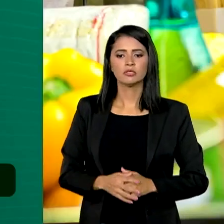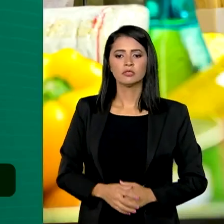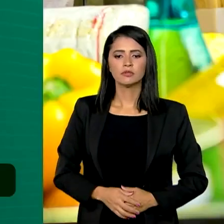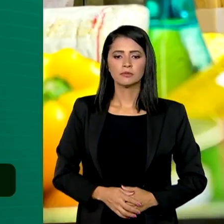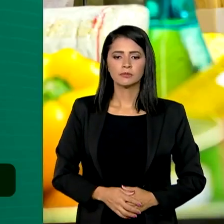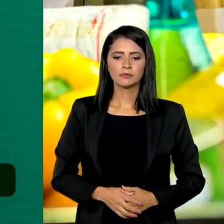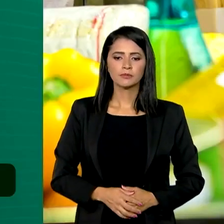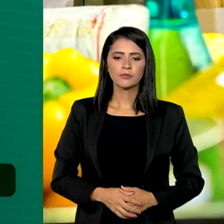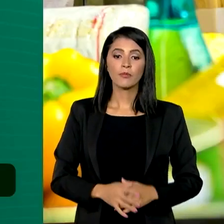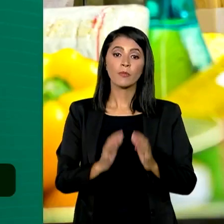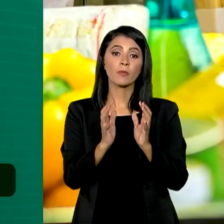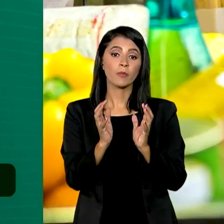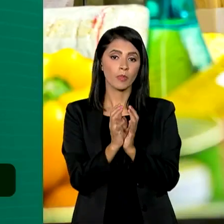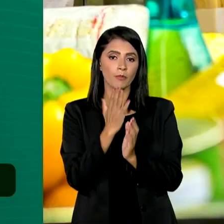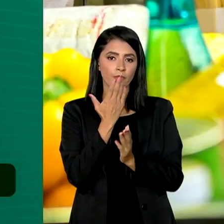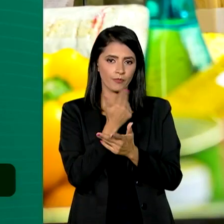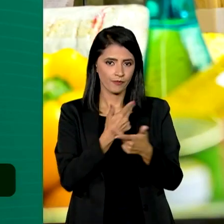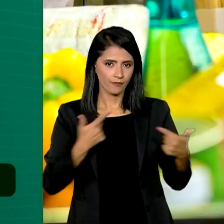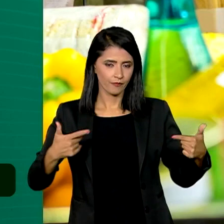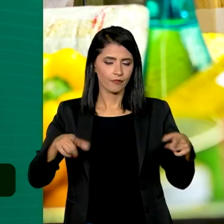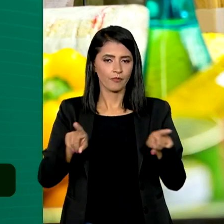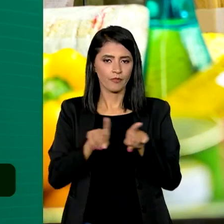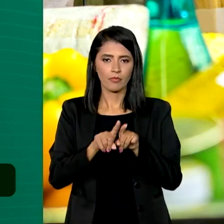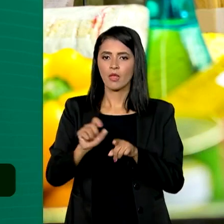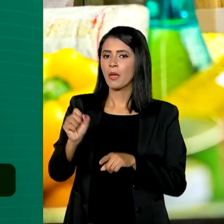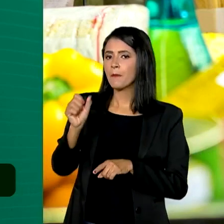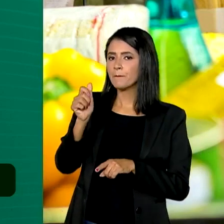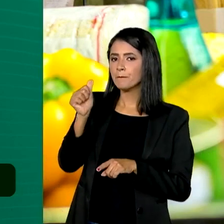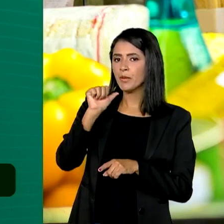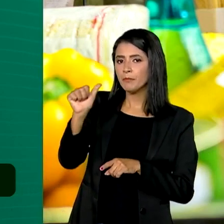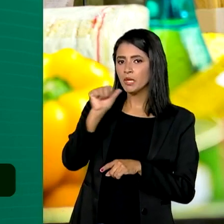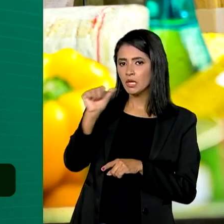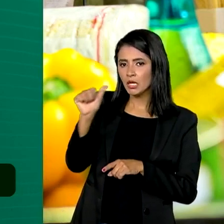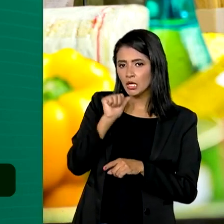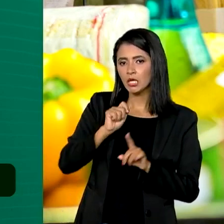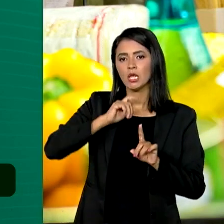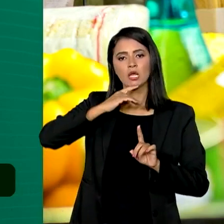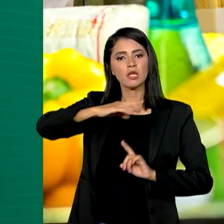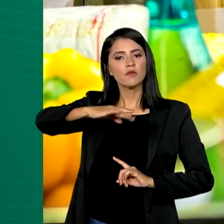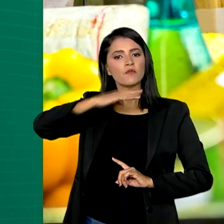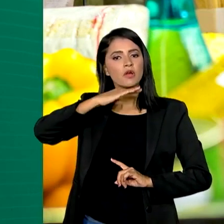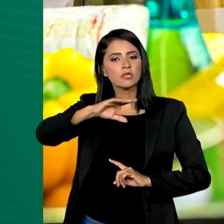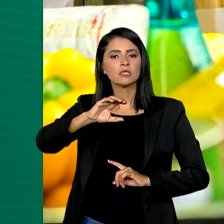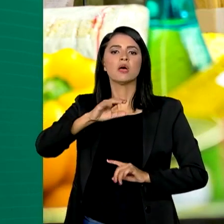No caso do grupo Alimentação e Bebidas, a inflação em março foi de